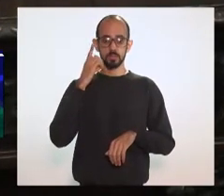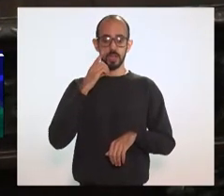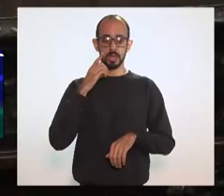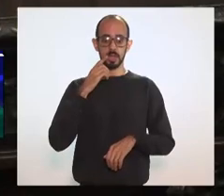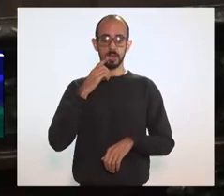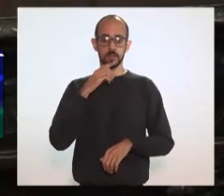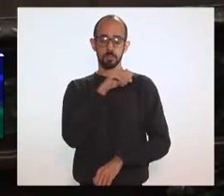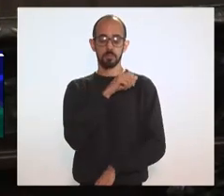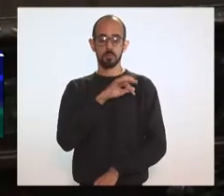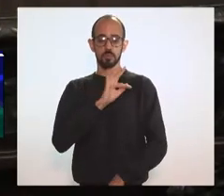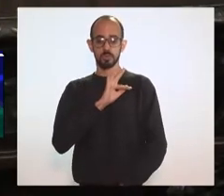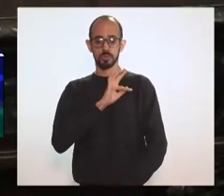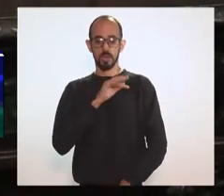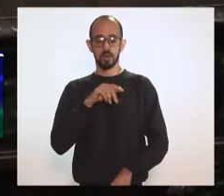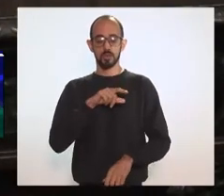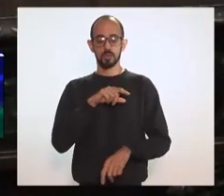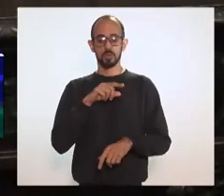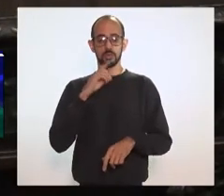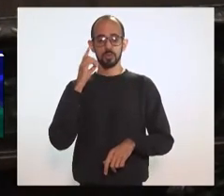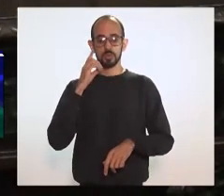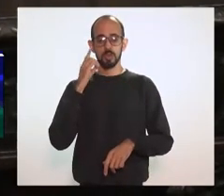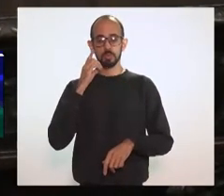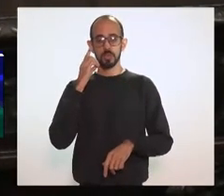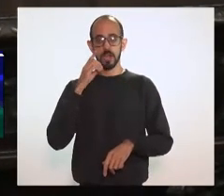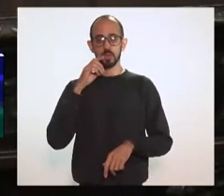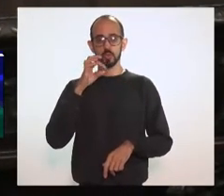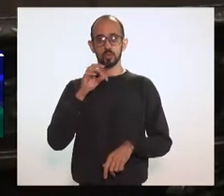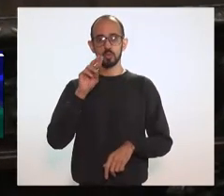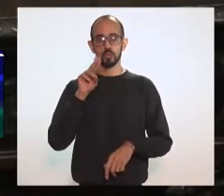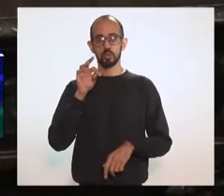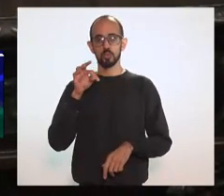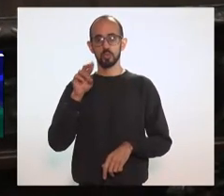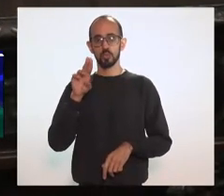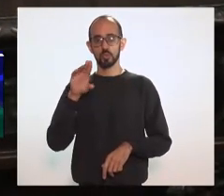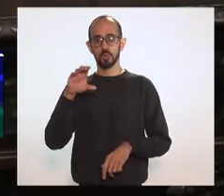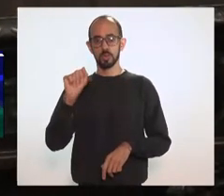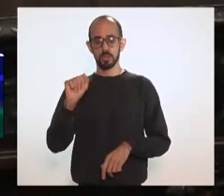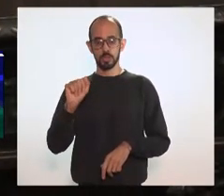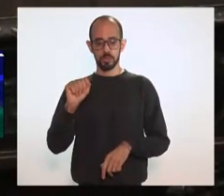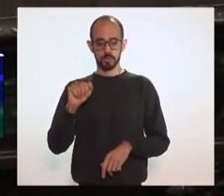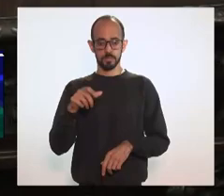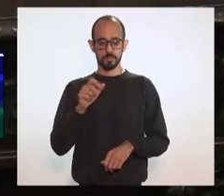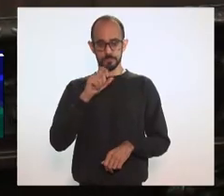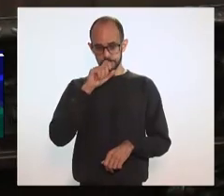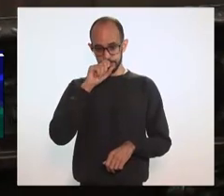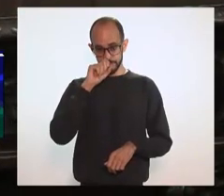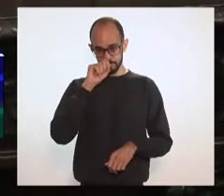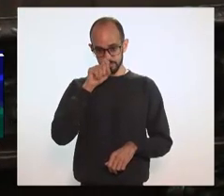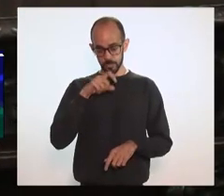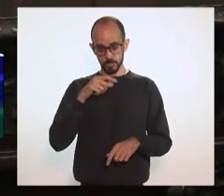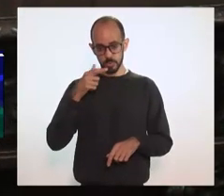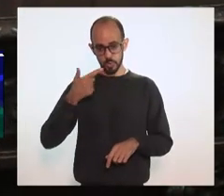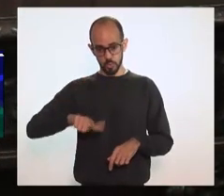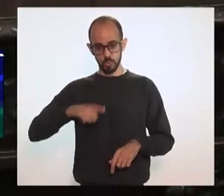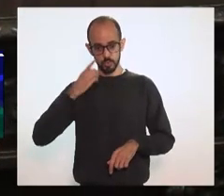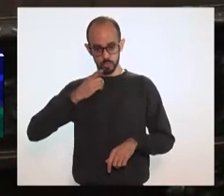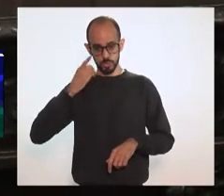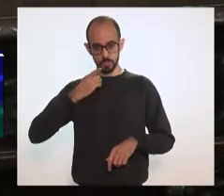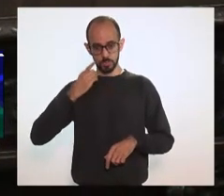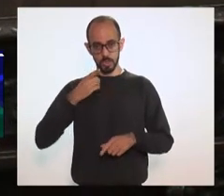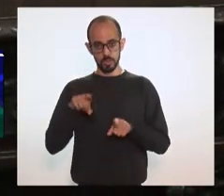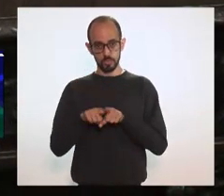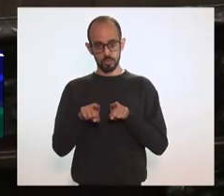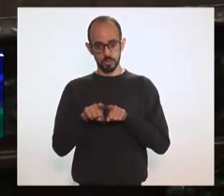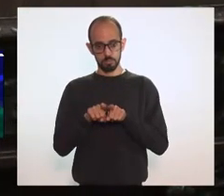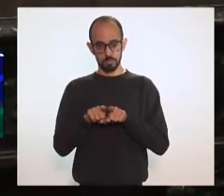Rocha e o deputado Gustavo Tutuca, e ao longo da sessão, outros deputados e deputadas, para nosso